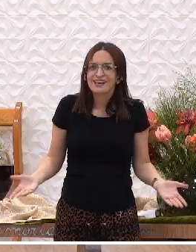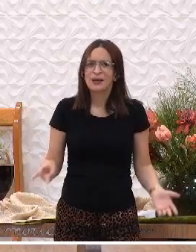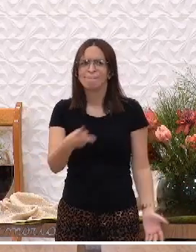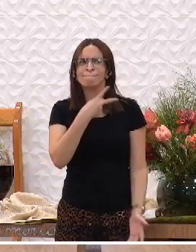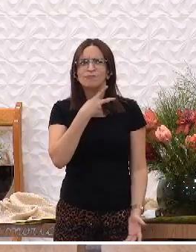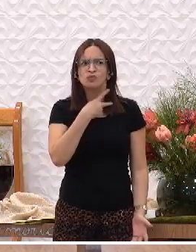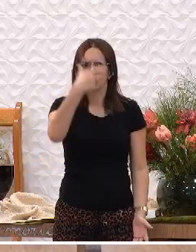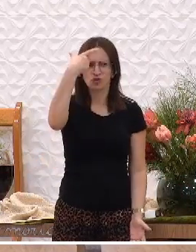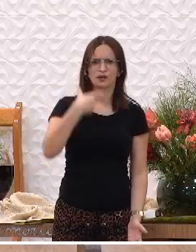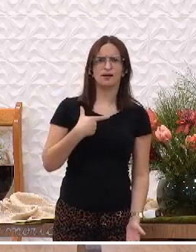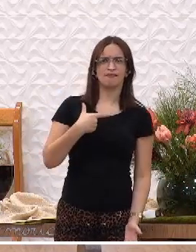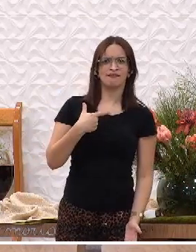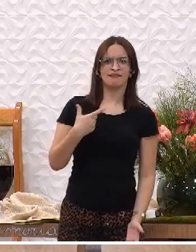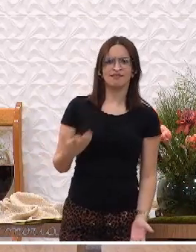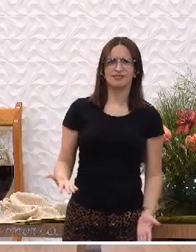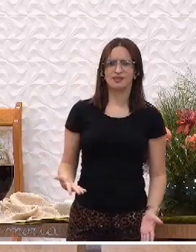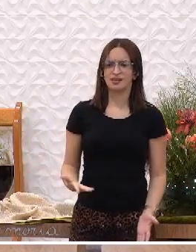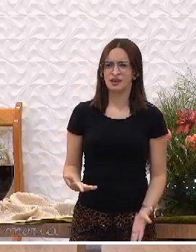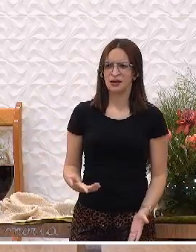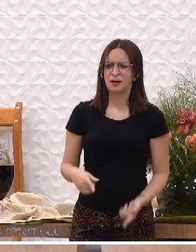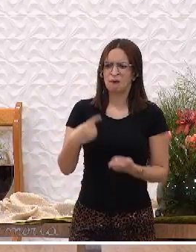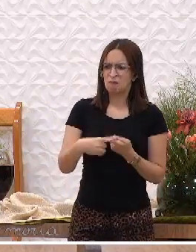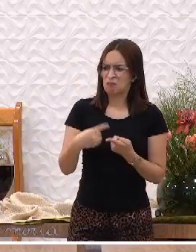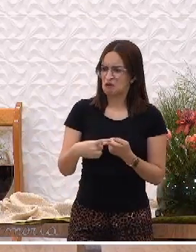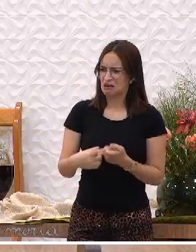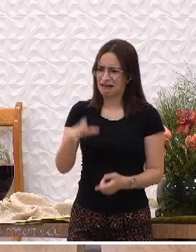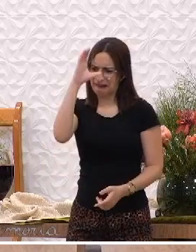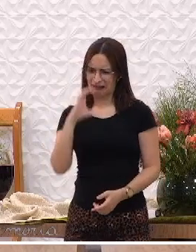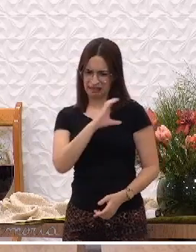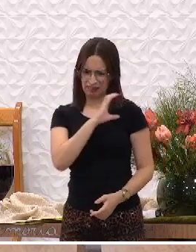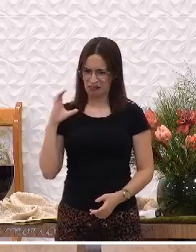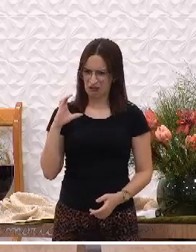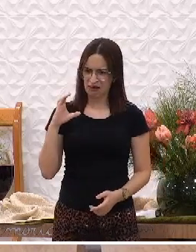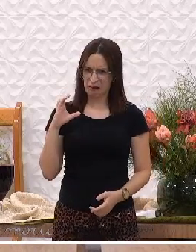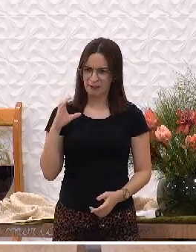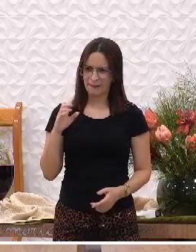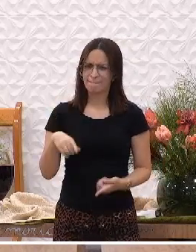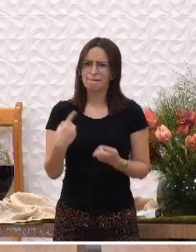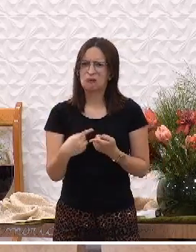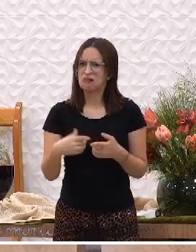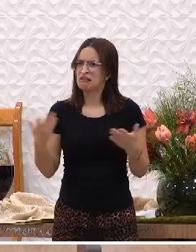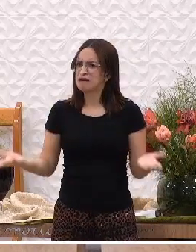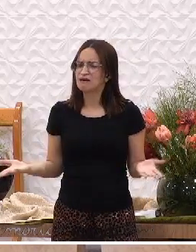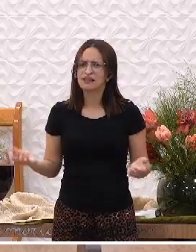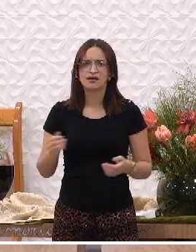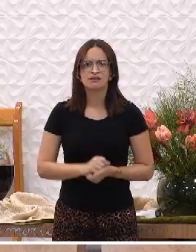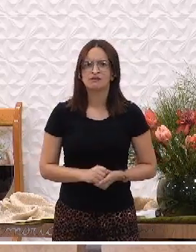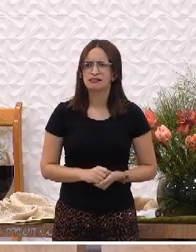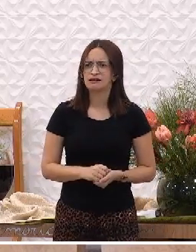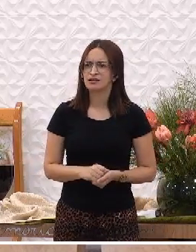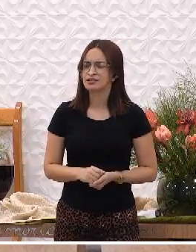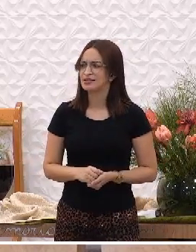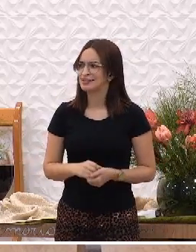porque que de repente eu sou católico e não ortodoxo, de origens católicas, né? Falei porque que eu sou protestante e